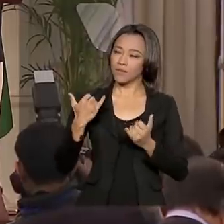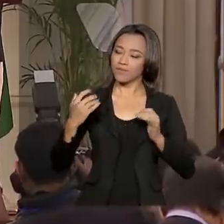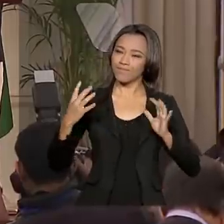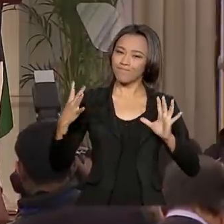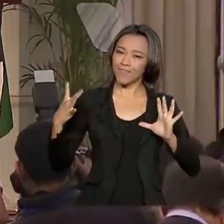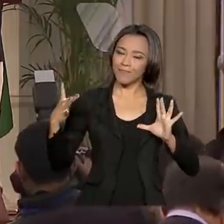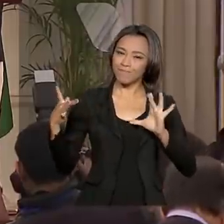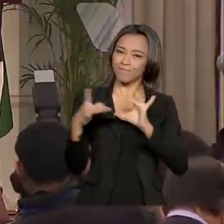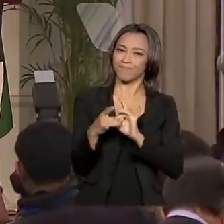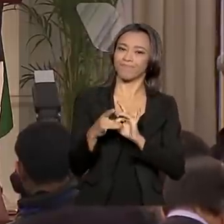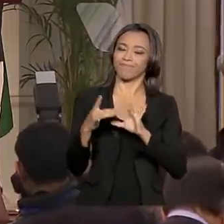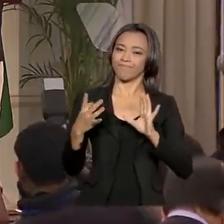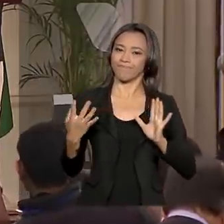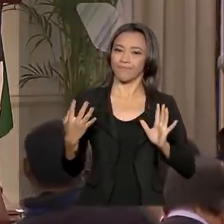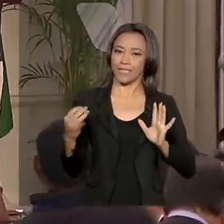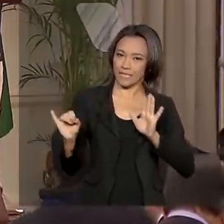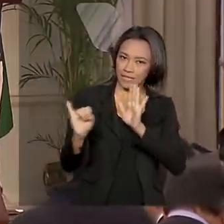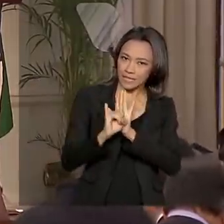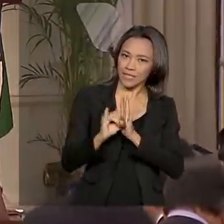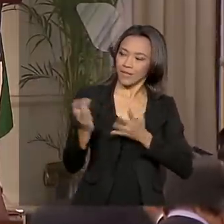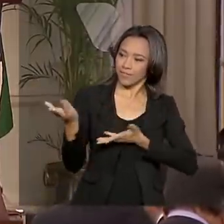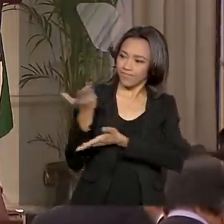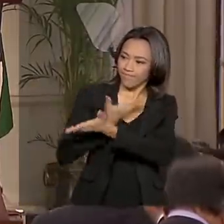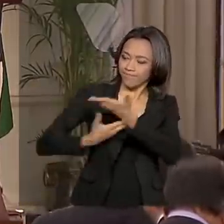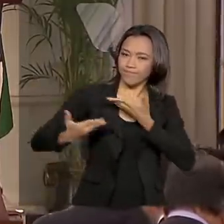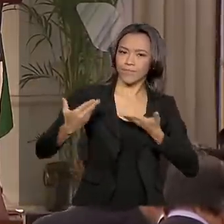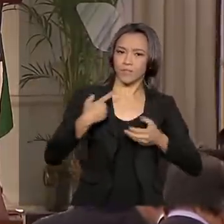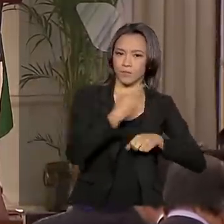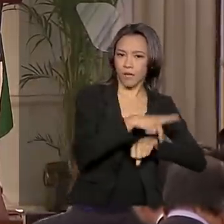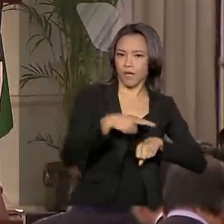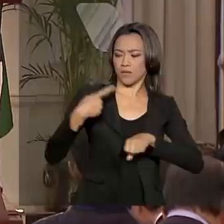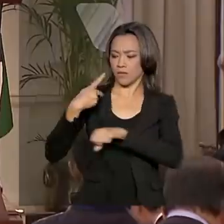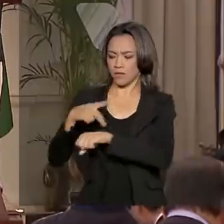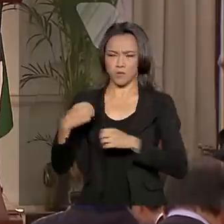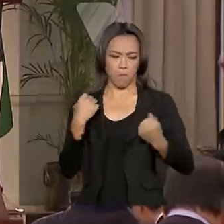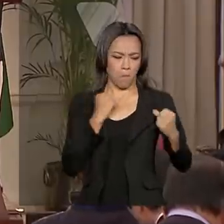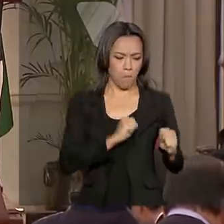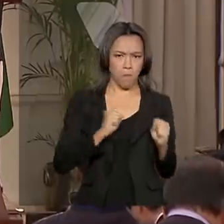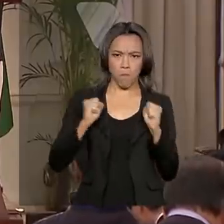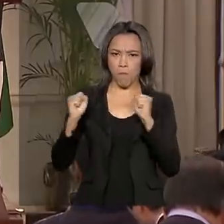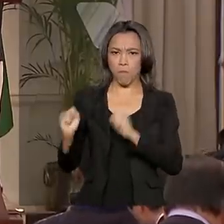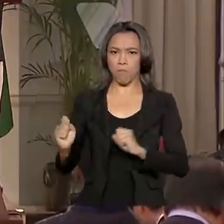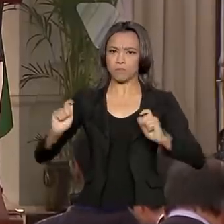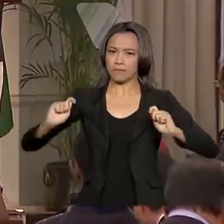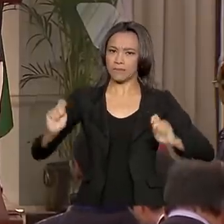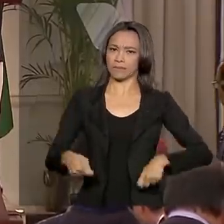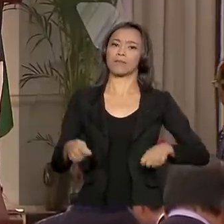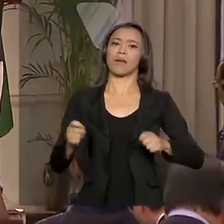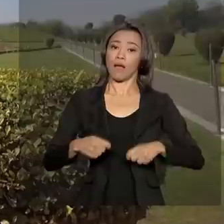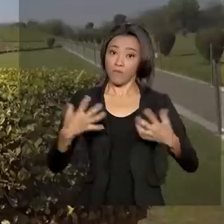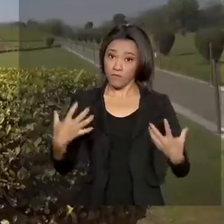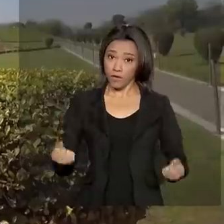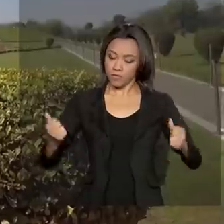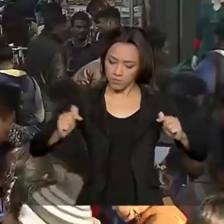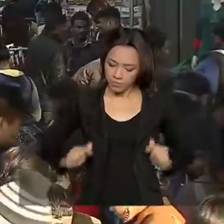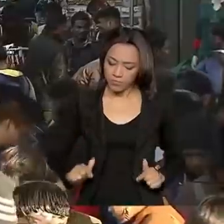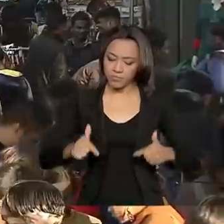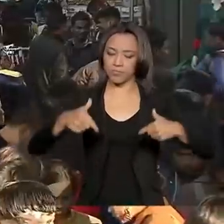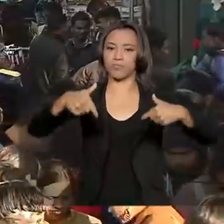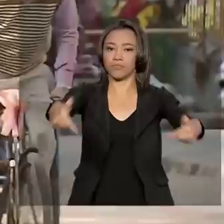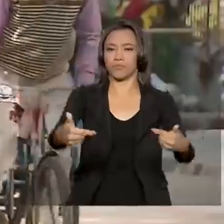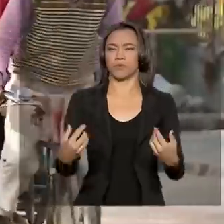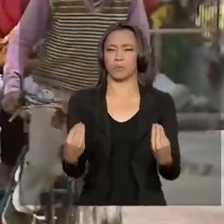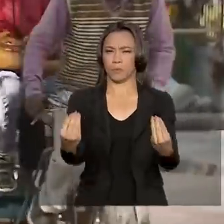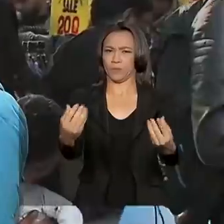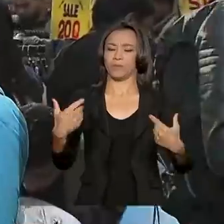existente, pelo potencial das nossas nações, vamos avançar e muito. Brasil e Índia